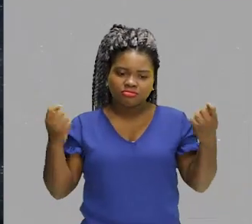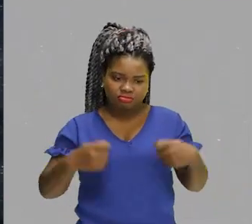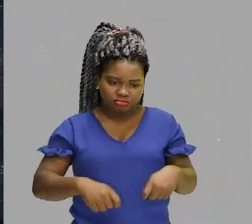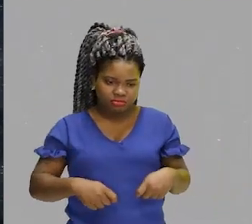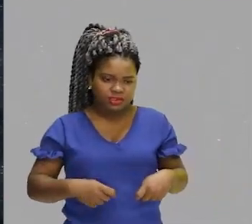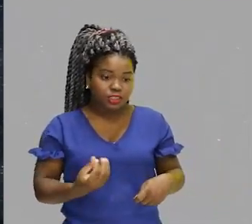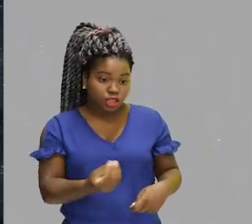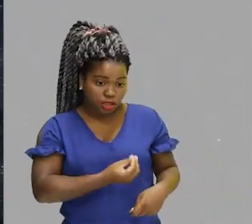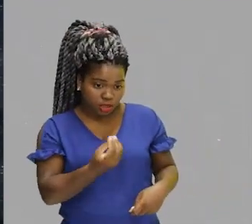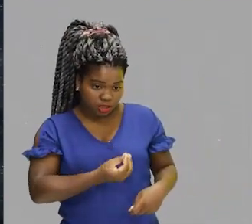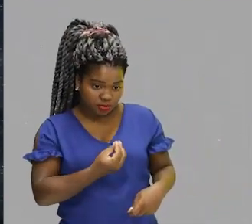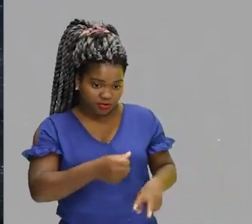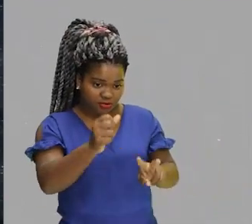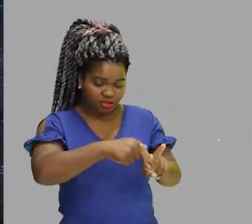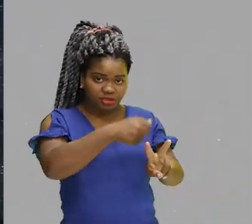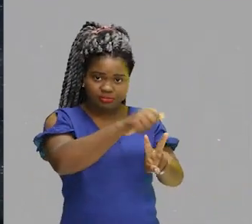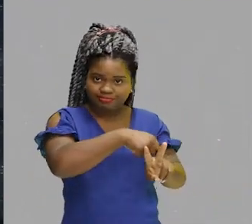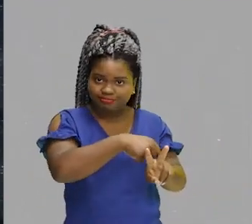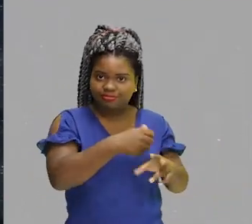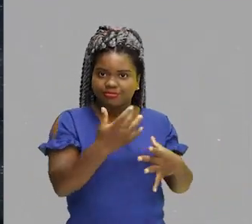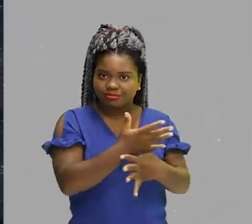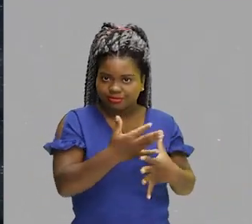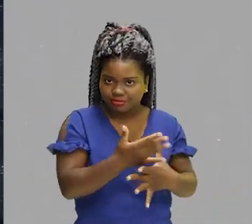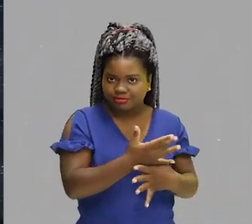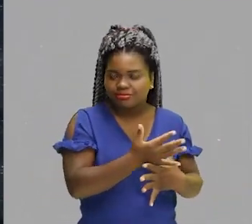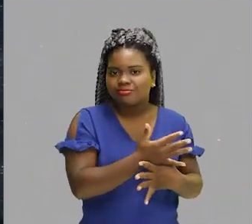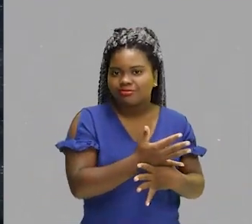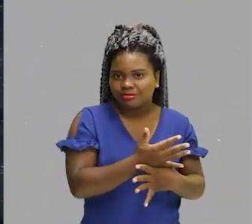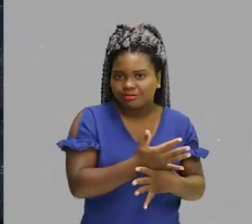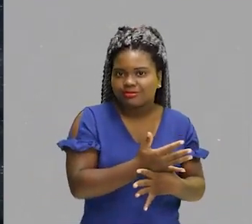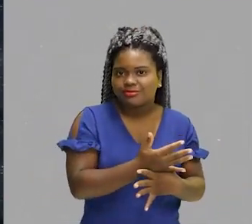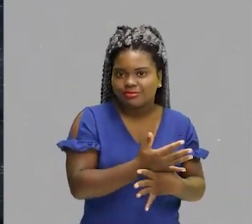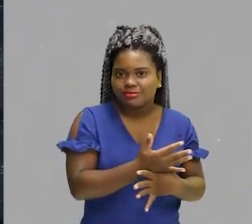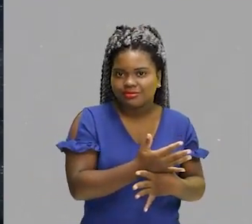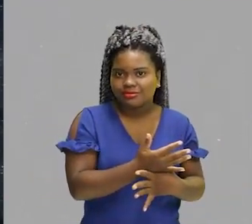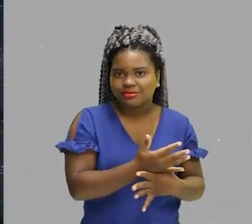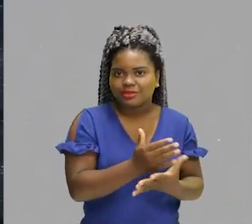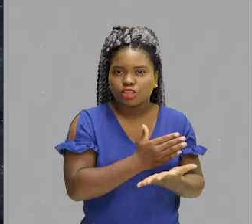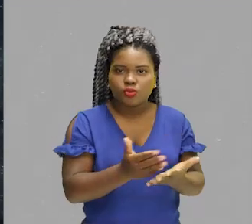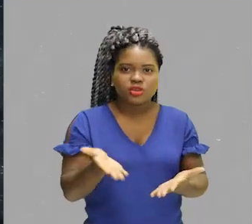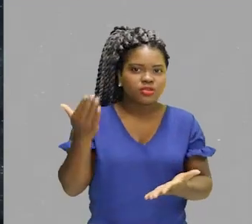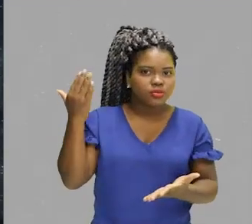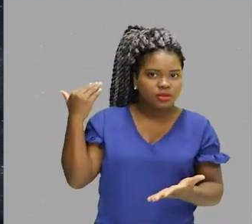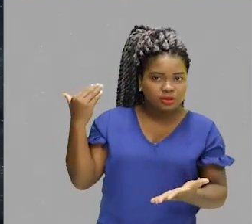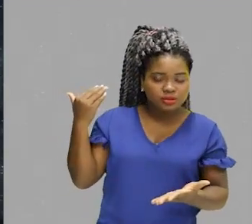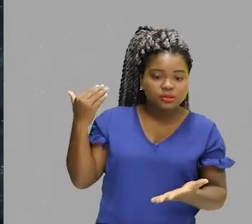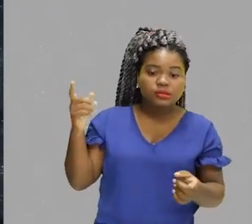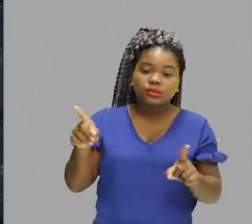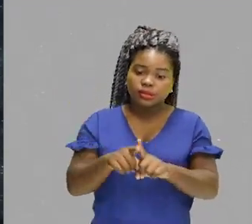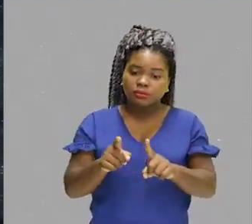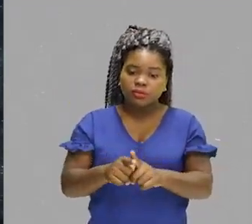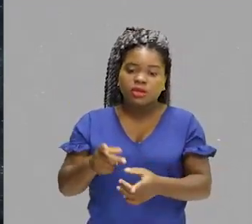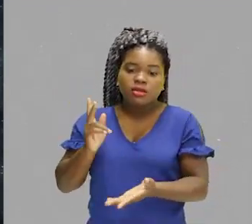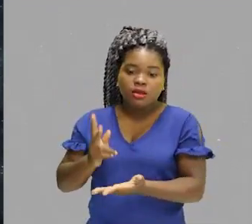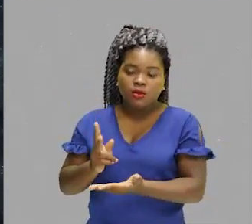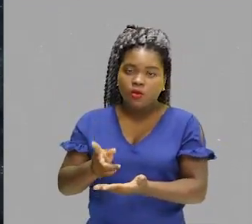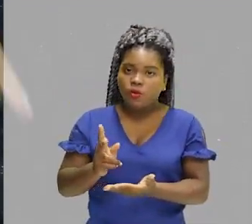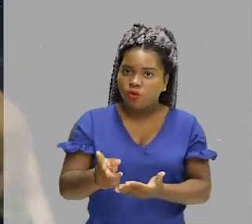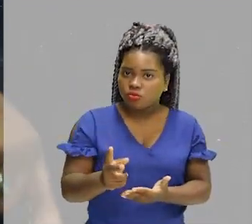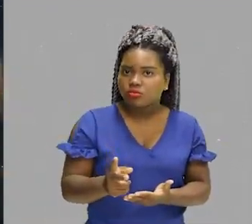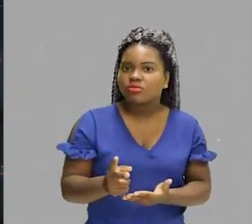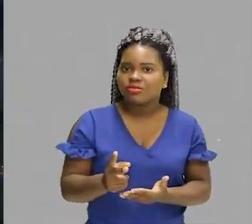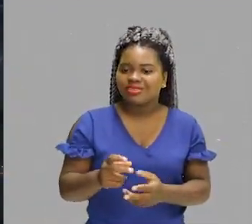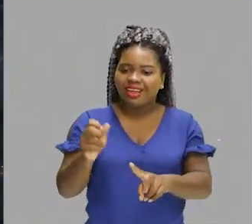Costa Rica há 2 meses, tá? Indicando uma ação que começou no passado, como uma ação contínua no presente. Faz 2 meses